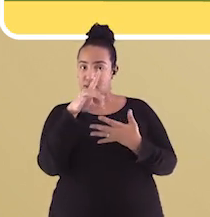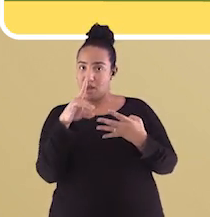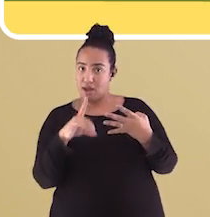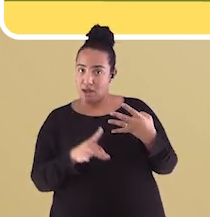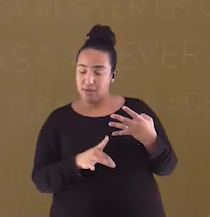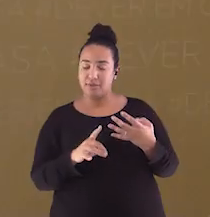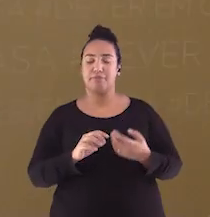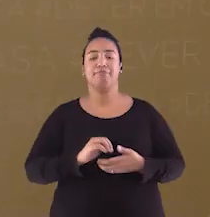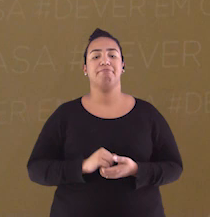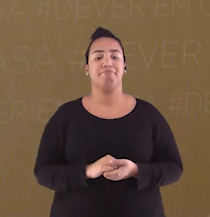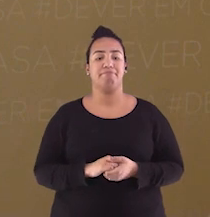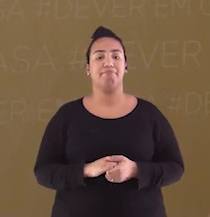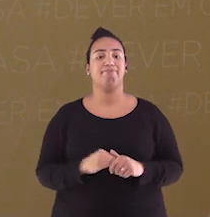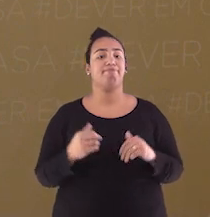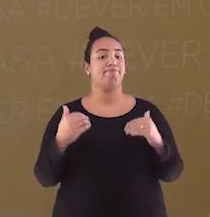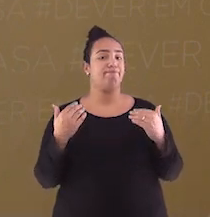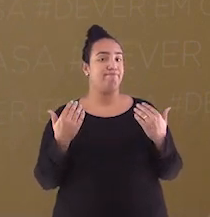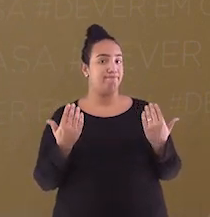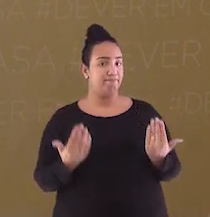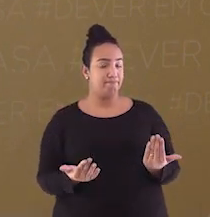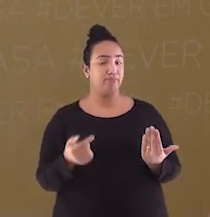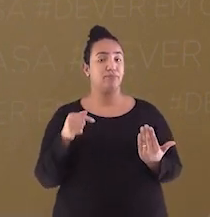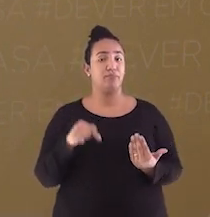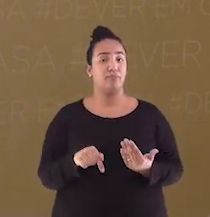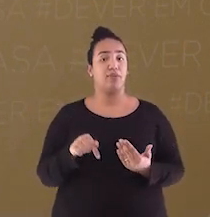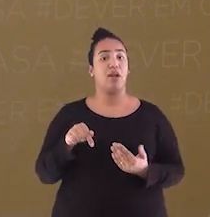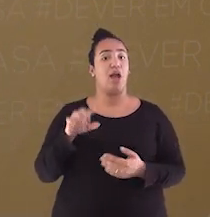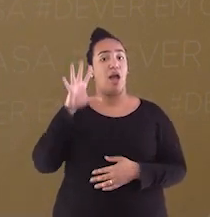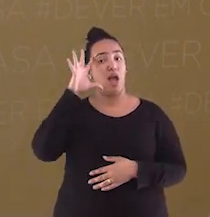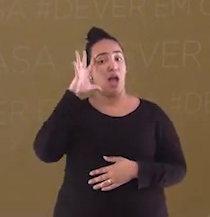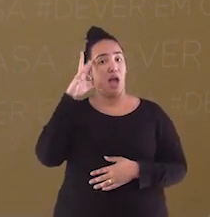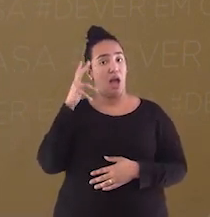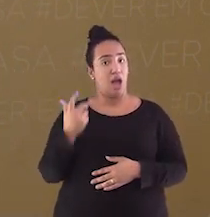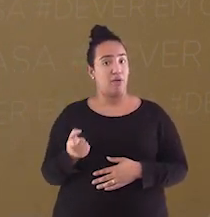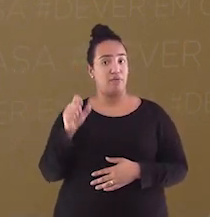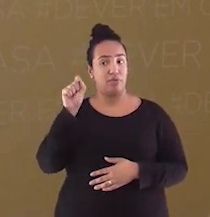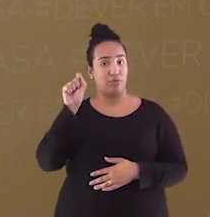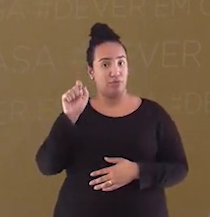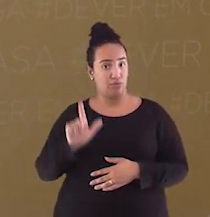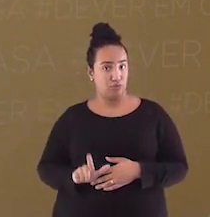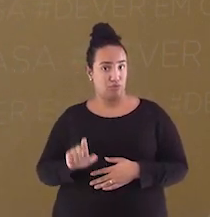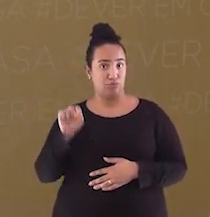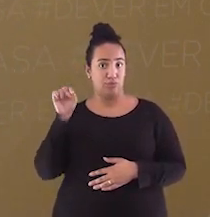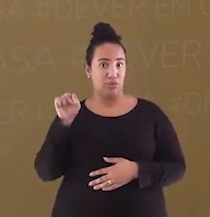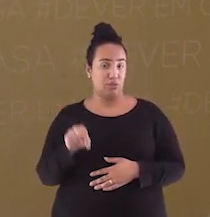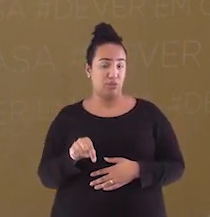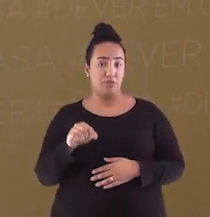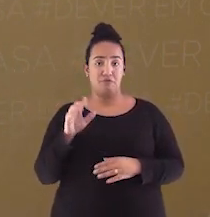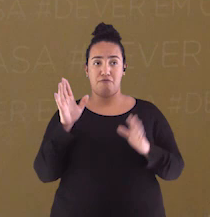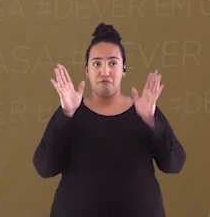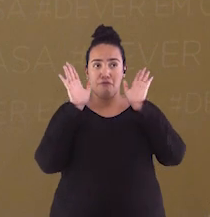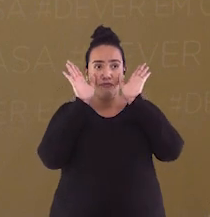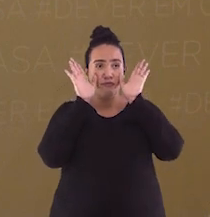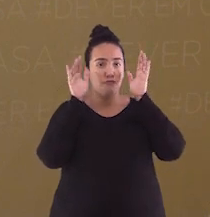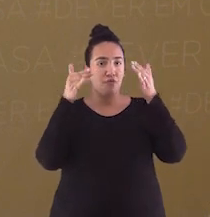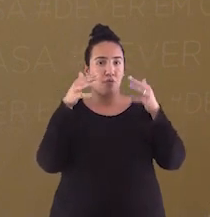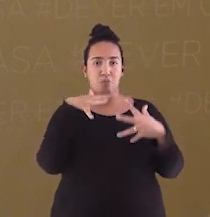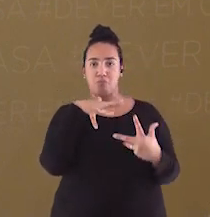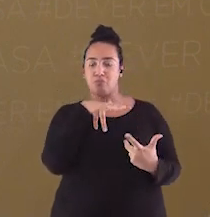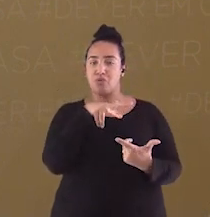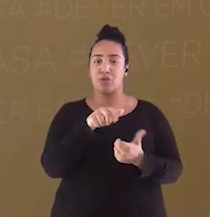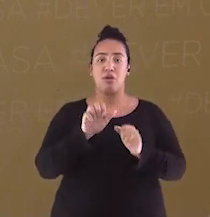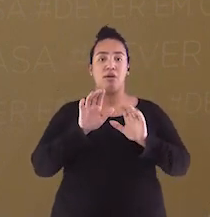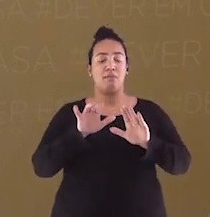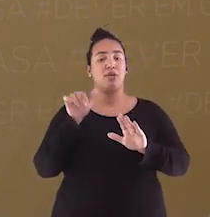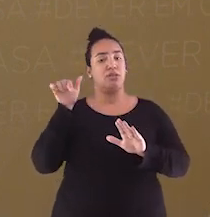BRICS. Porém, mesmo a África do Sul tendo destaque mundial, isso não a impede de ter um dos índices